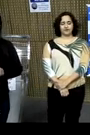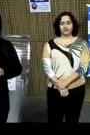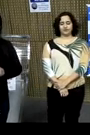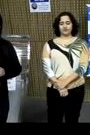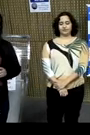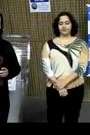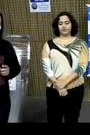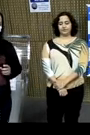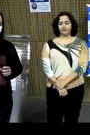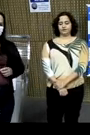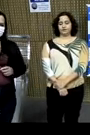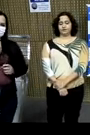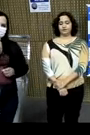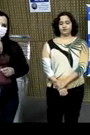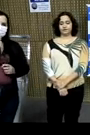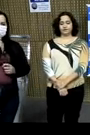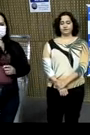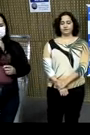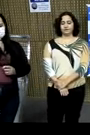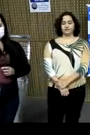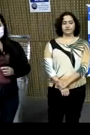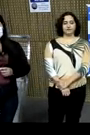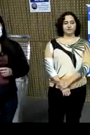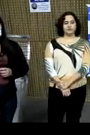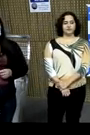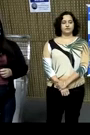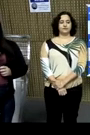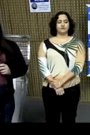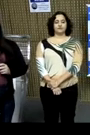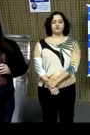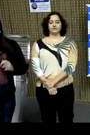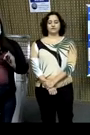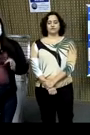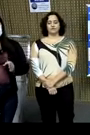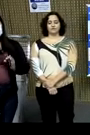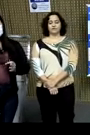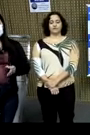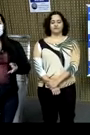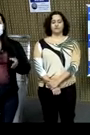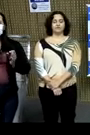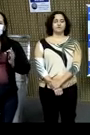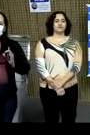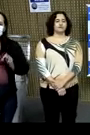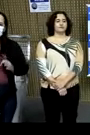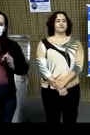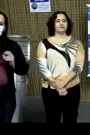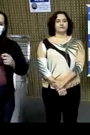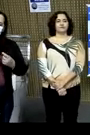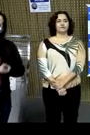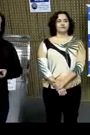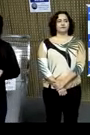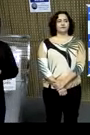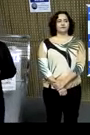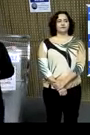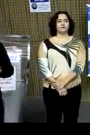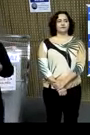somente um caso positivo de hepatite C, que foi no ano de 2020, e os 2 casos